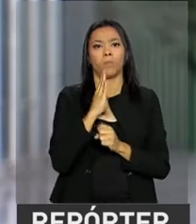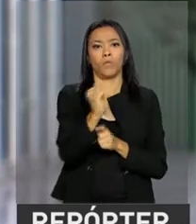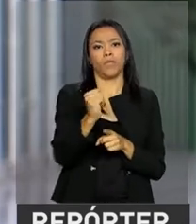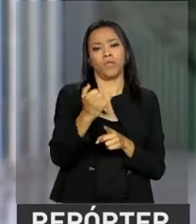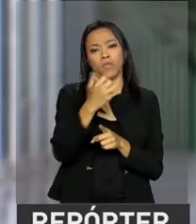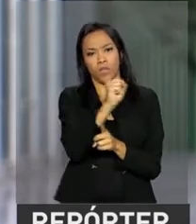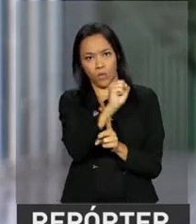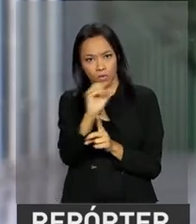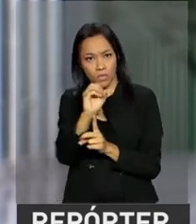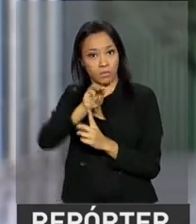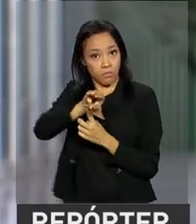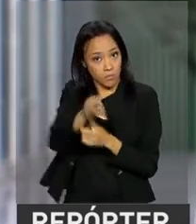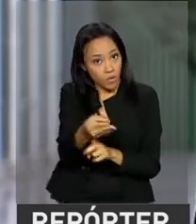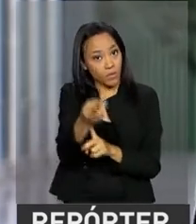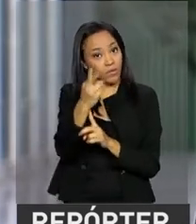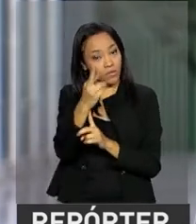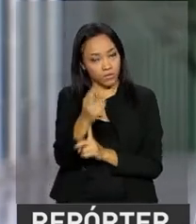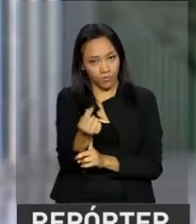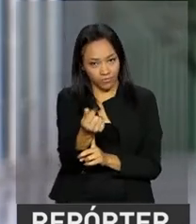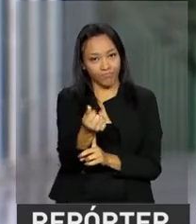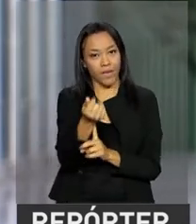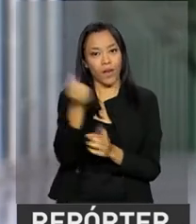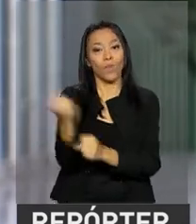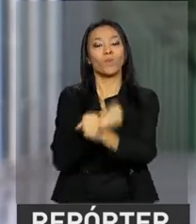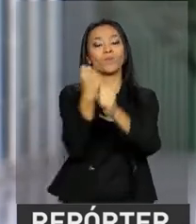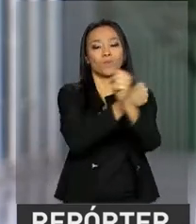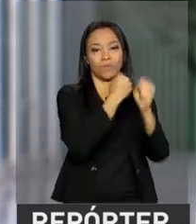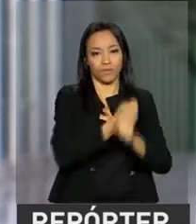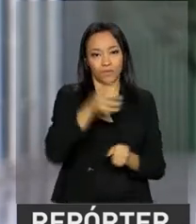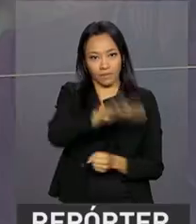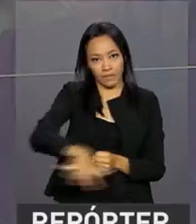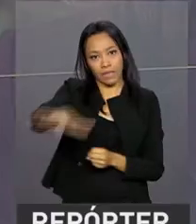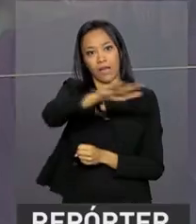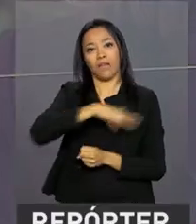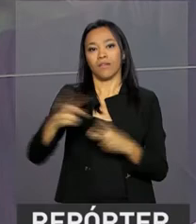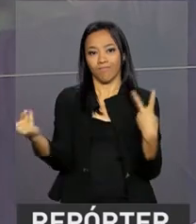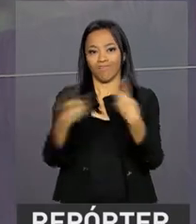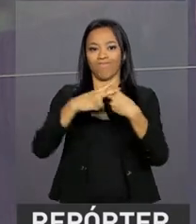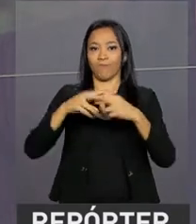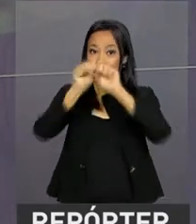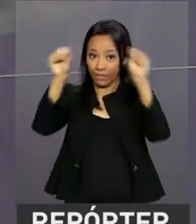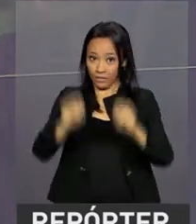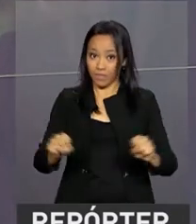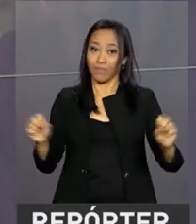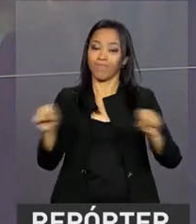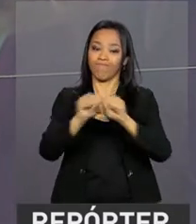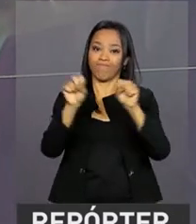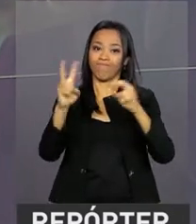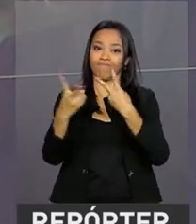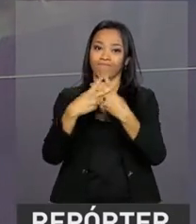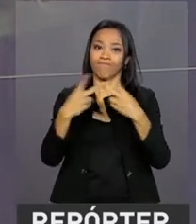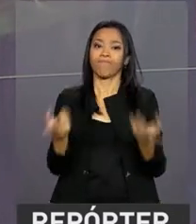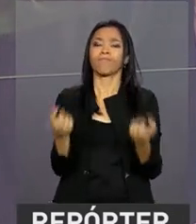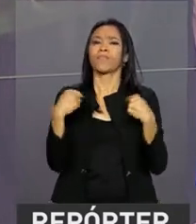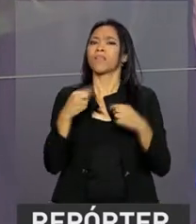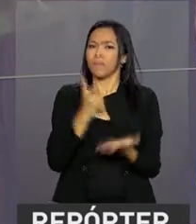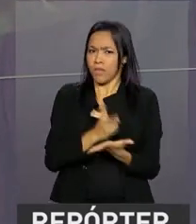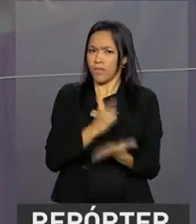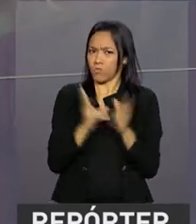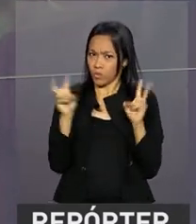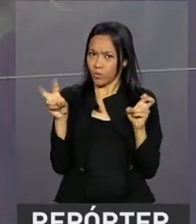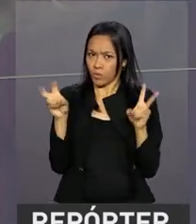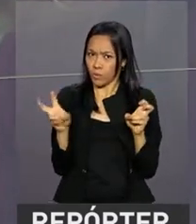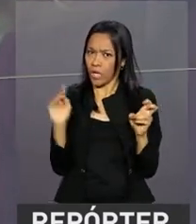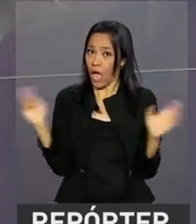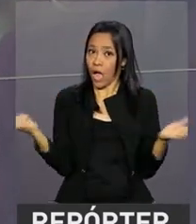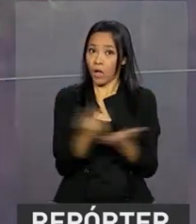R$1,8 bilhão em recursos para o sistema penitenciário. Leandro, é com você. Obrigado, Thaís, pelas suas informações. E ainda sobre esse assunto do